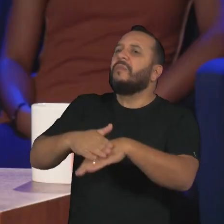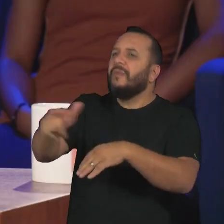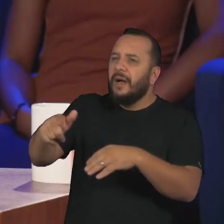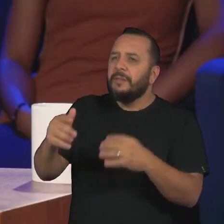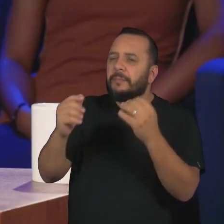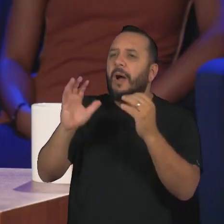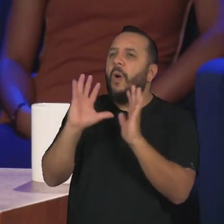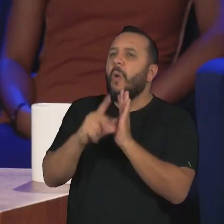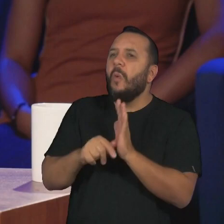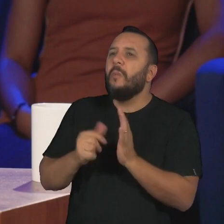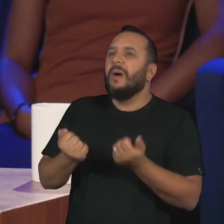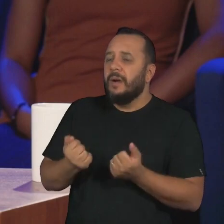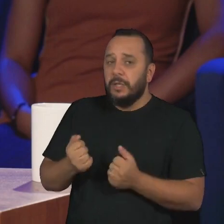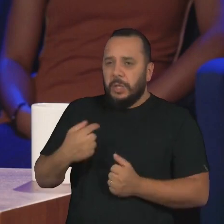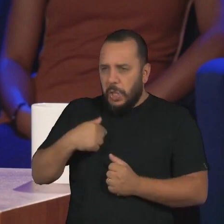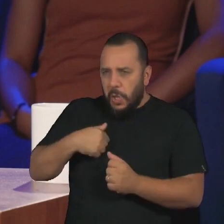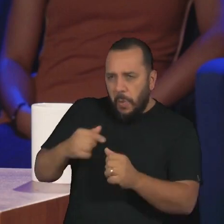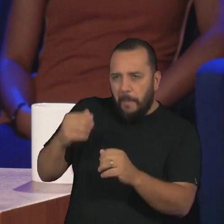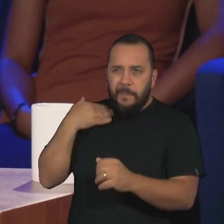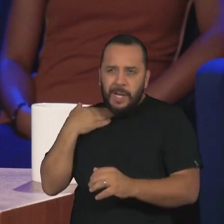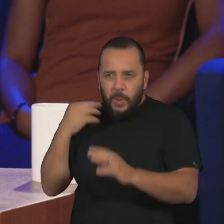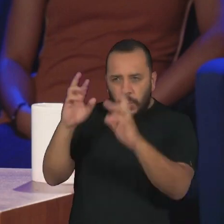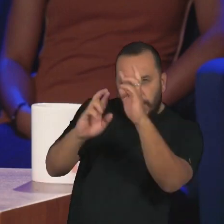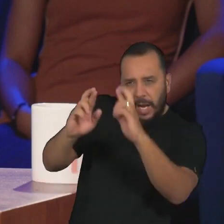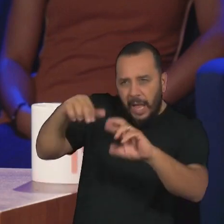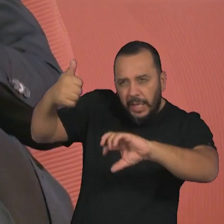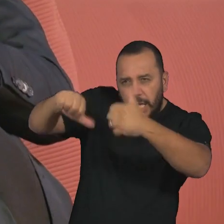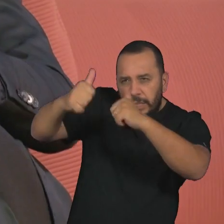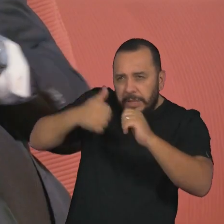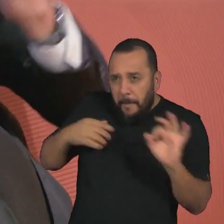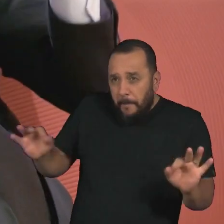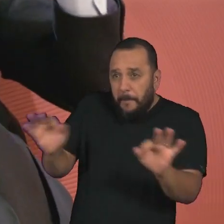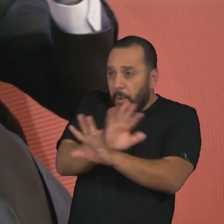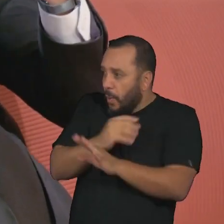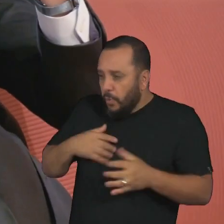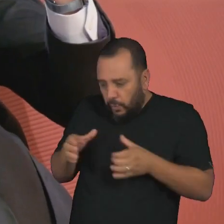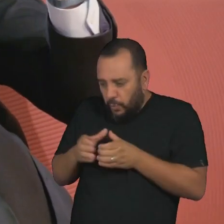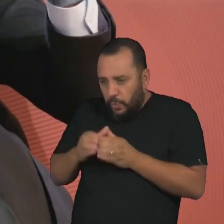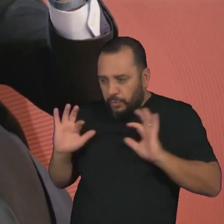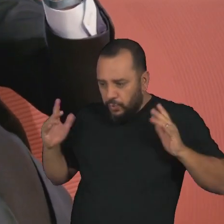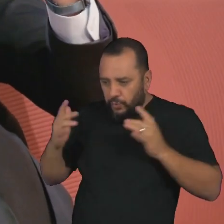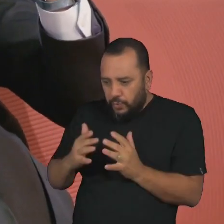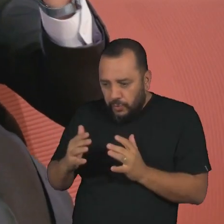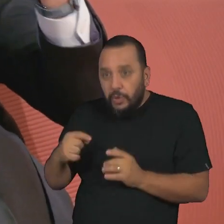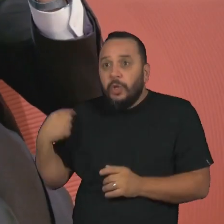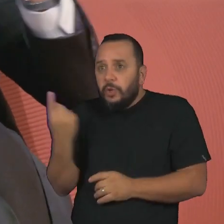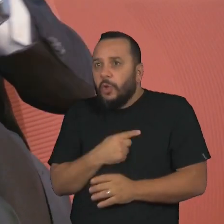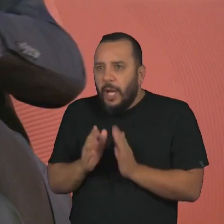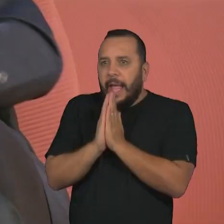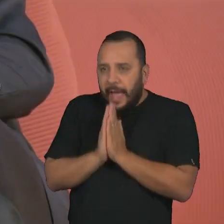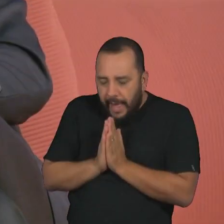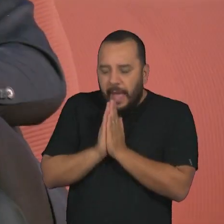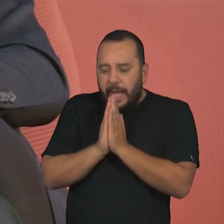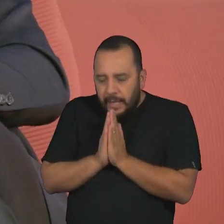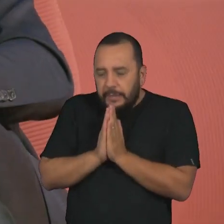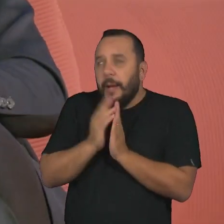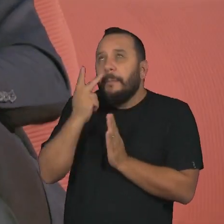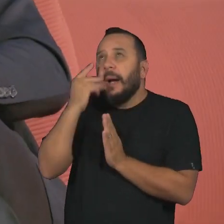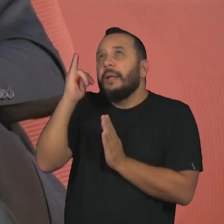gente analisa a situação, tal. Aí quando está tudo pronto, a gente junta, reza um Pai Nosso para dar tudo certo.